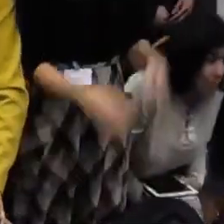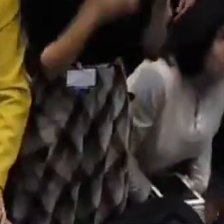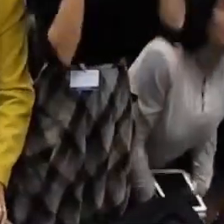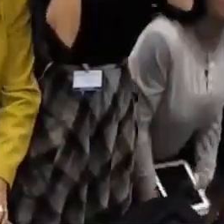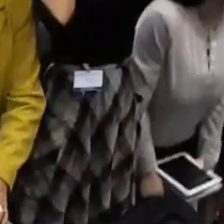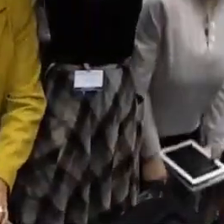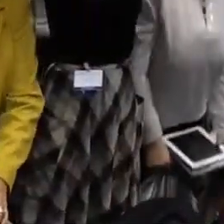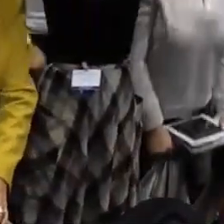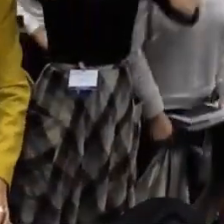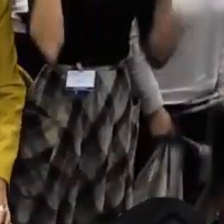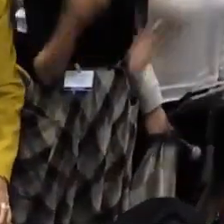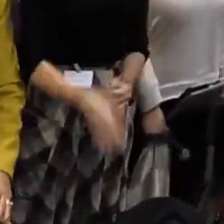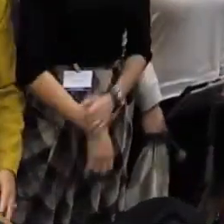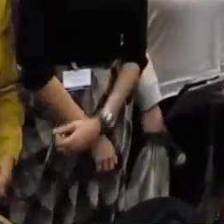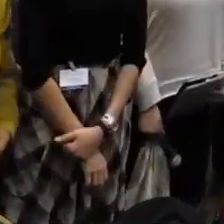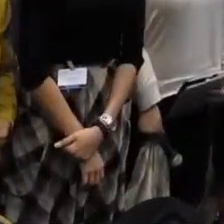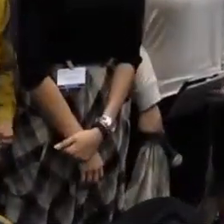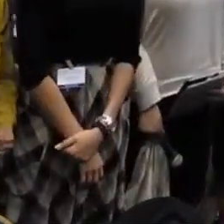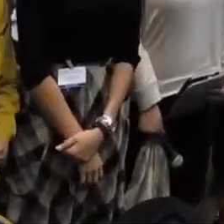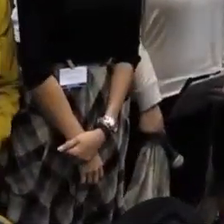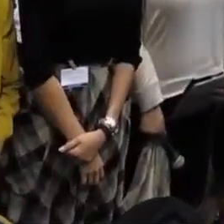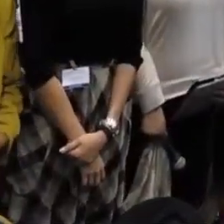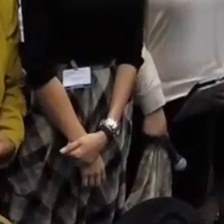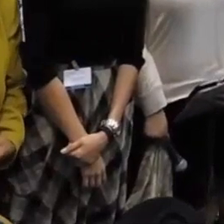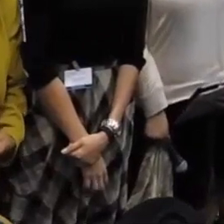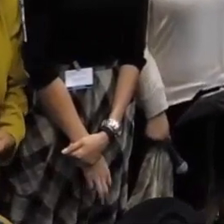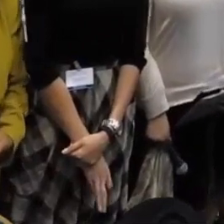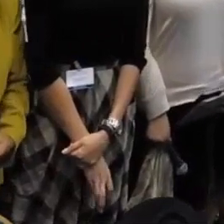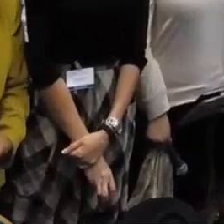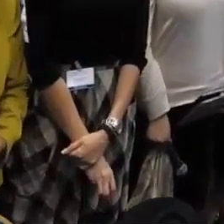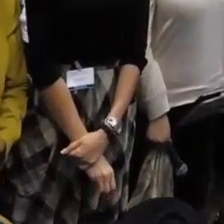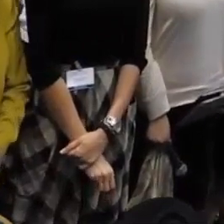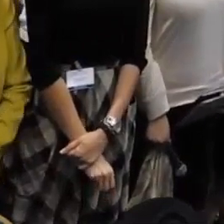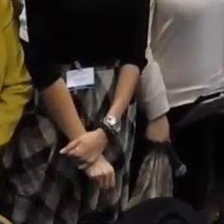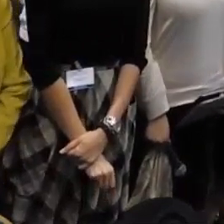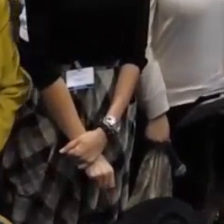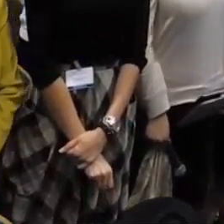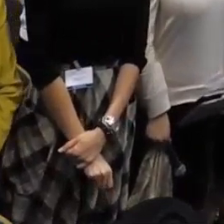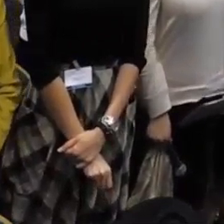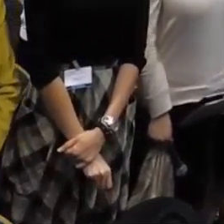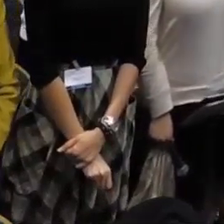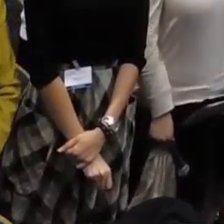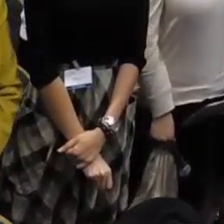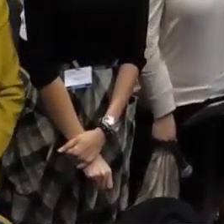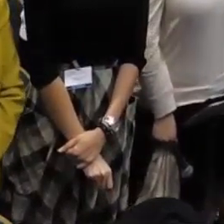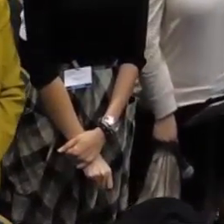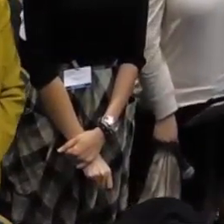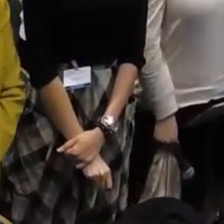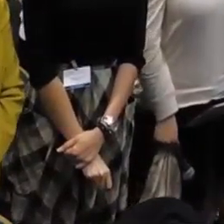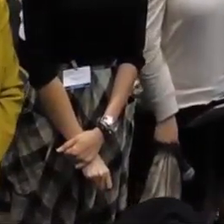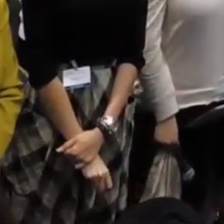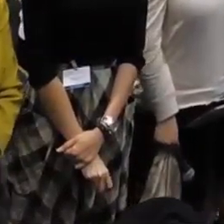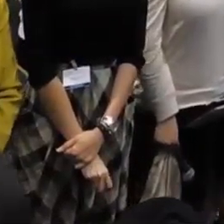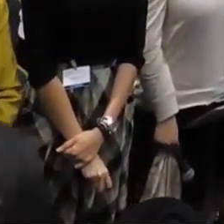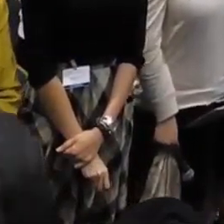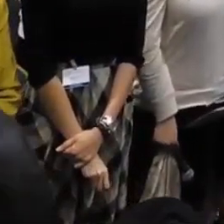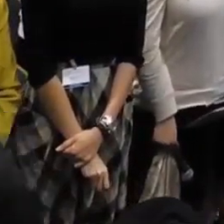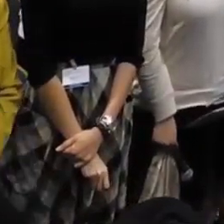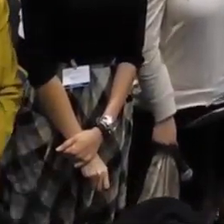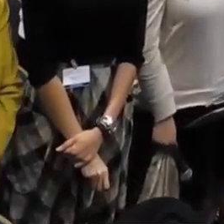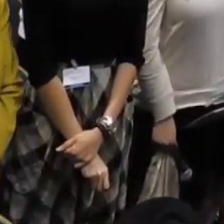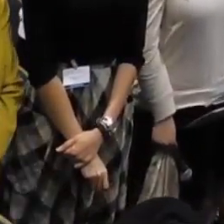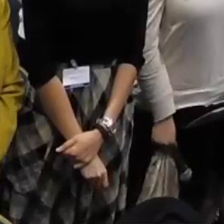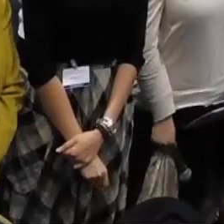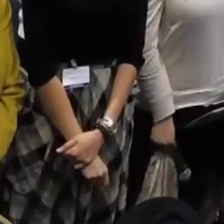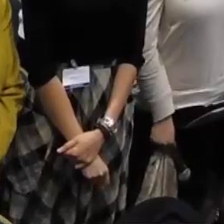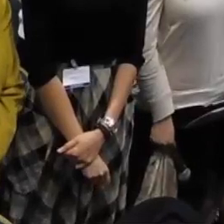Clamamos a Deus pelo poder do sangue de Jesus. Plead, oh God, for the power of the blood of Jesus. Pedimos uma bênção para as nossas vidas. Give us a blessing in our lives.